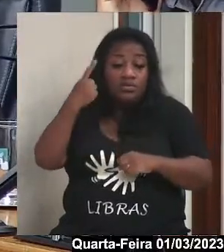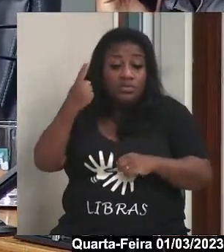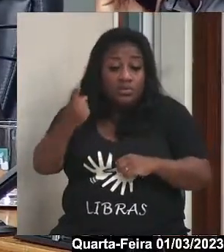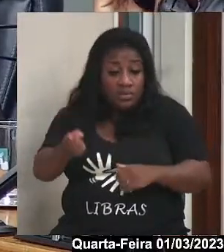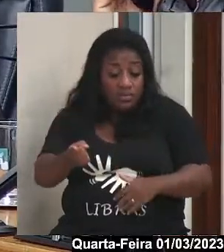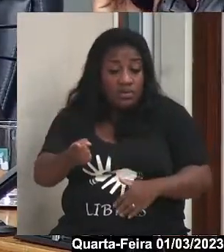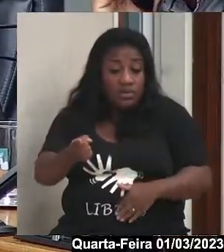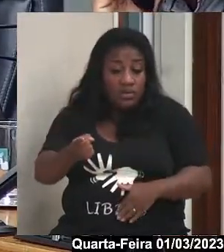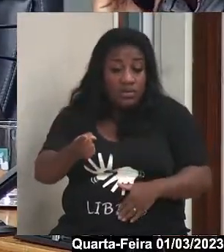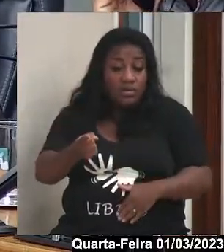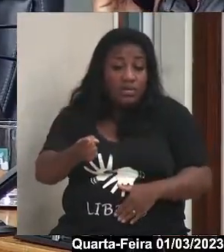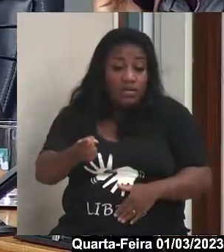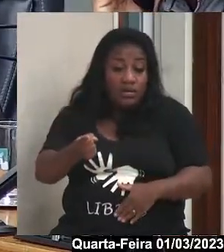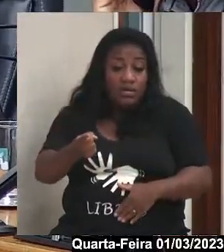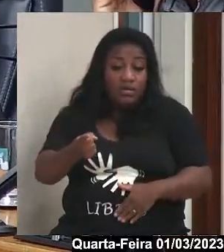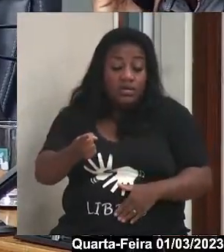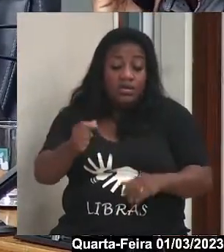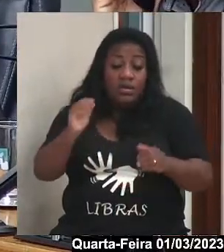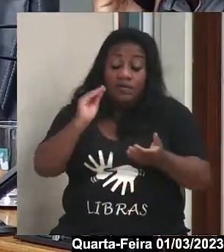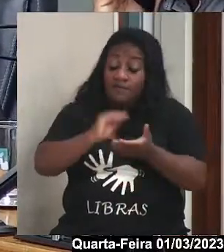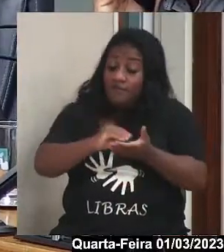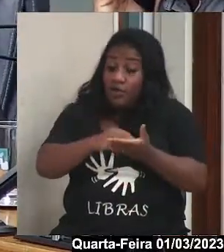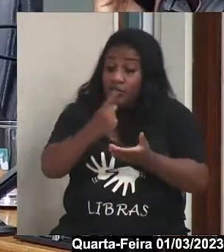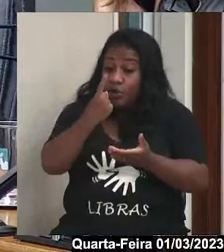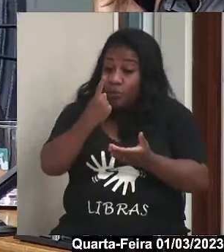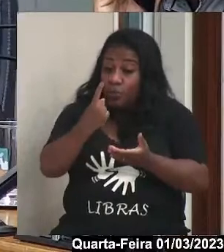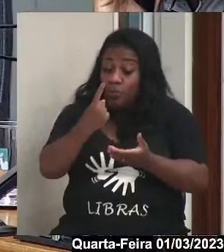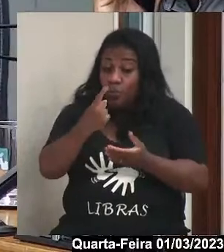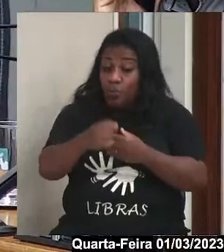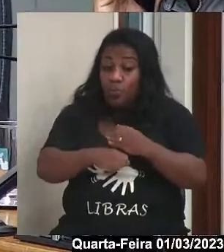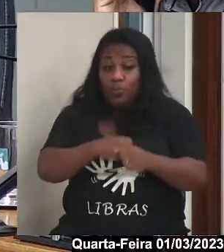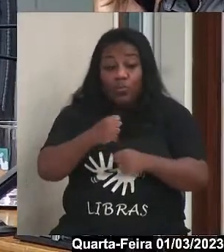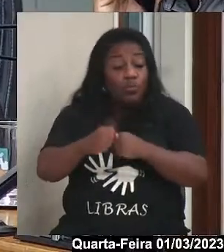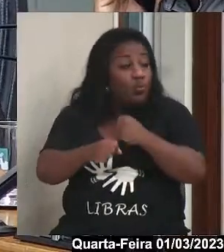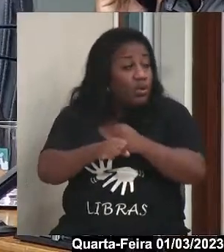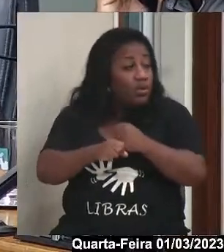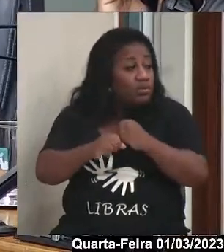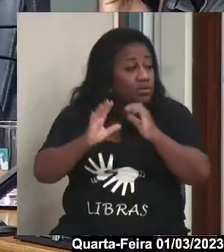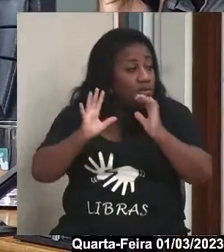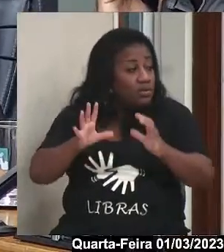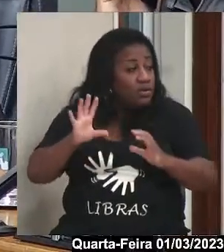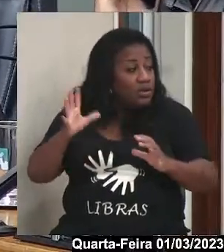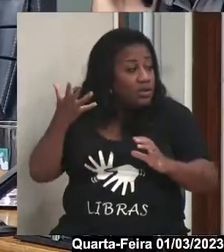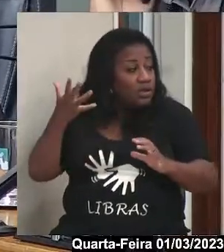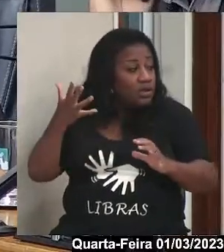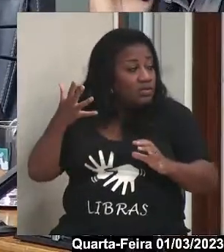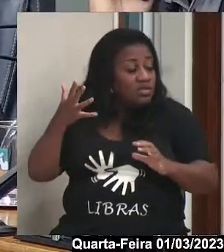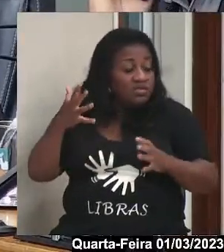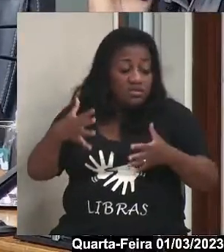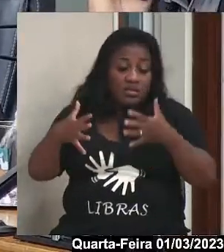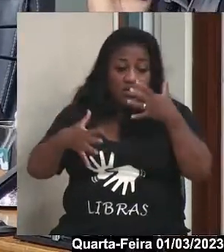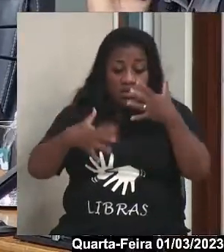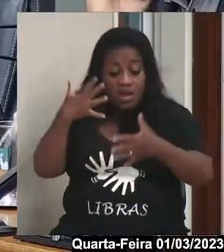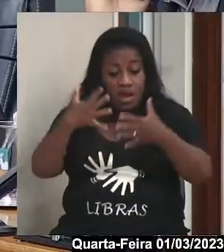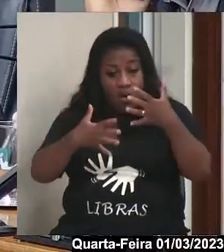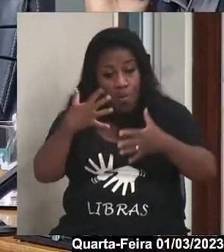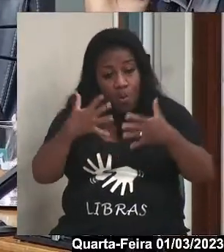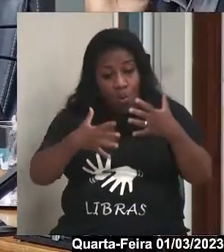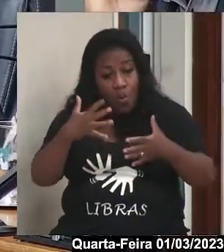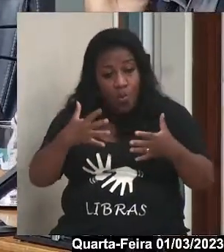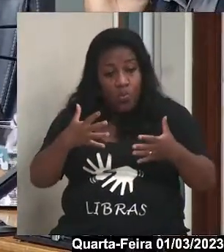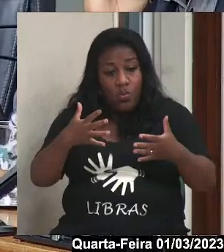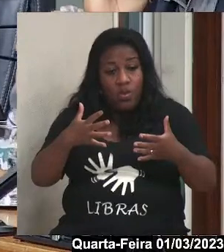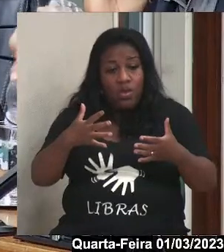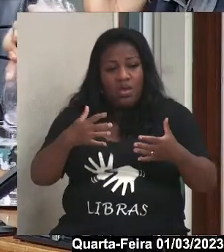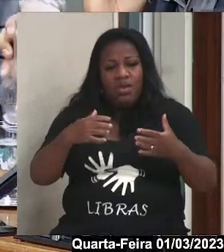gemer, mas tenha calma, que ainda falta um ano, cara. Eu estou vendo já a guerra, mano. Pelo amor de Deus, eu sou tão